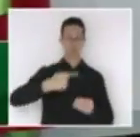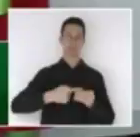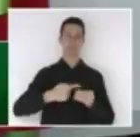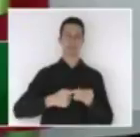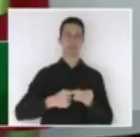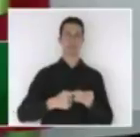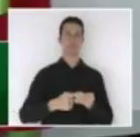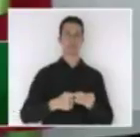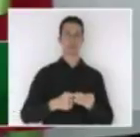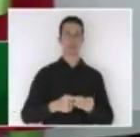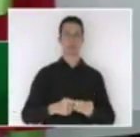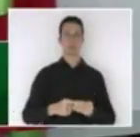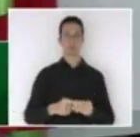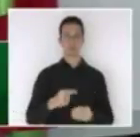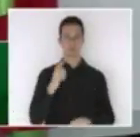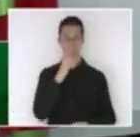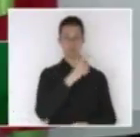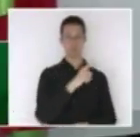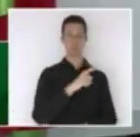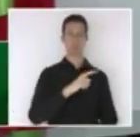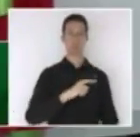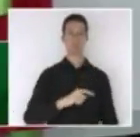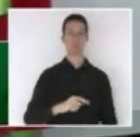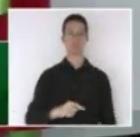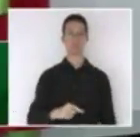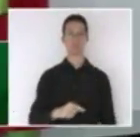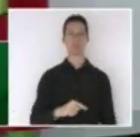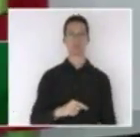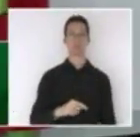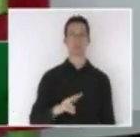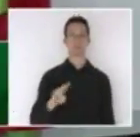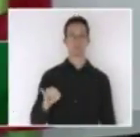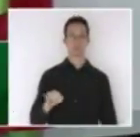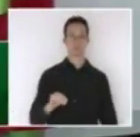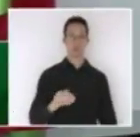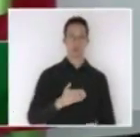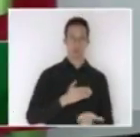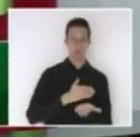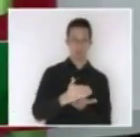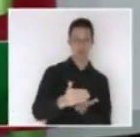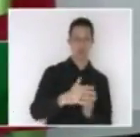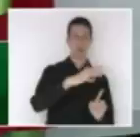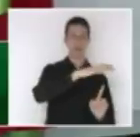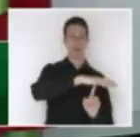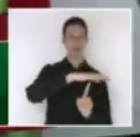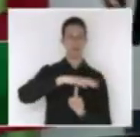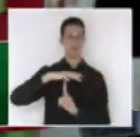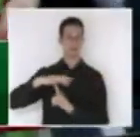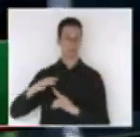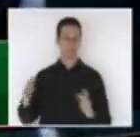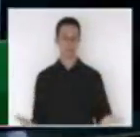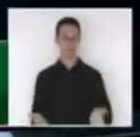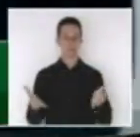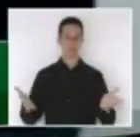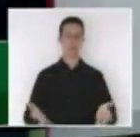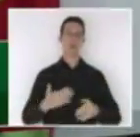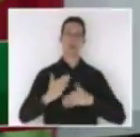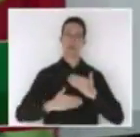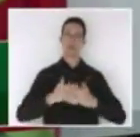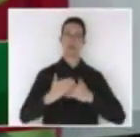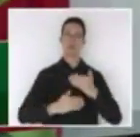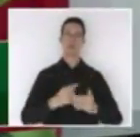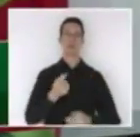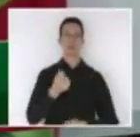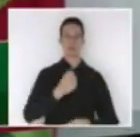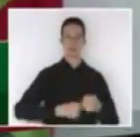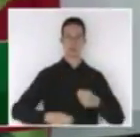Oeste, lá no lançamento da importante feira fortalecendo o desenvolvimento econômico de todo o